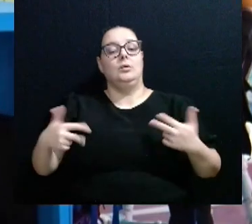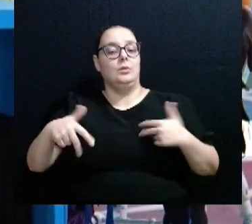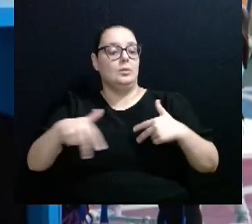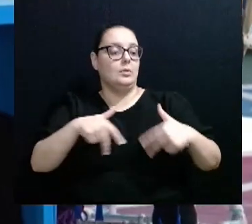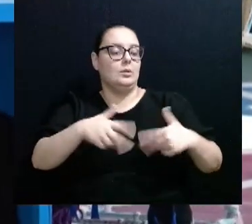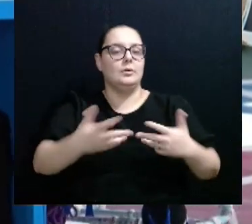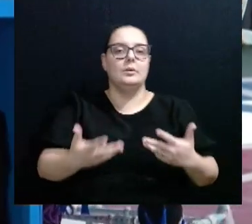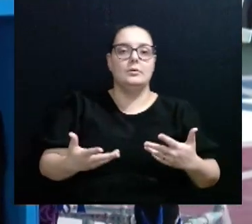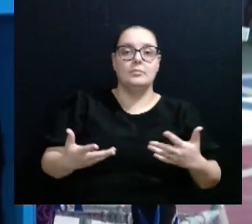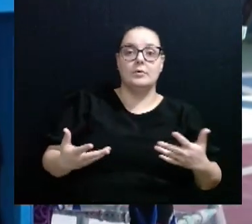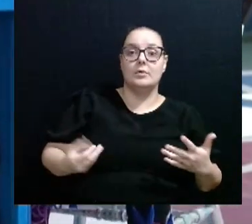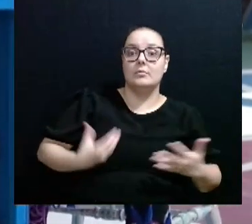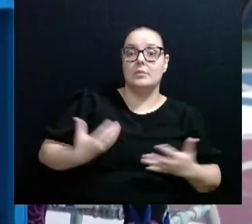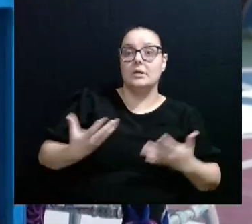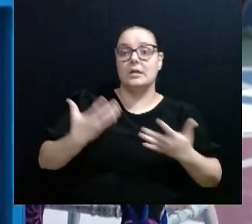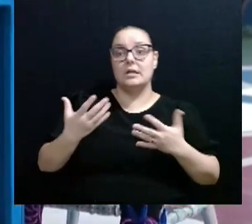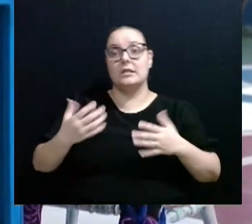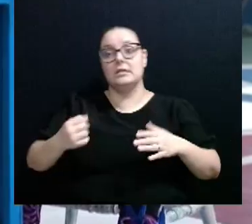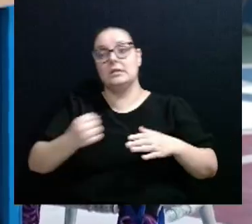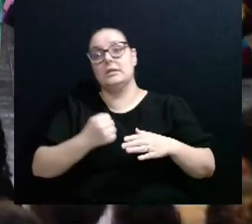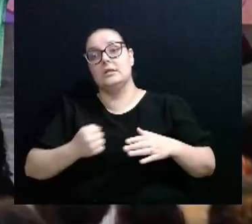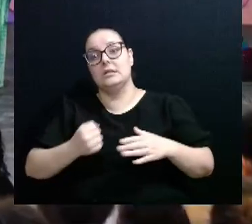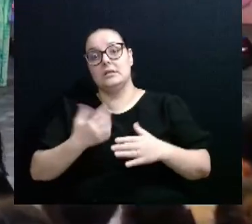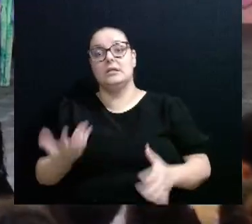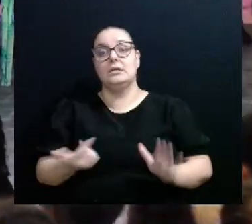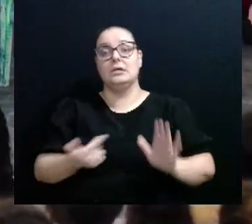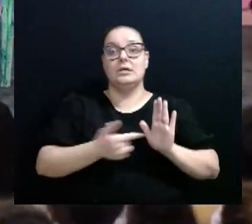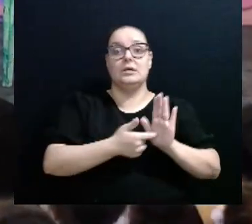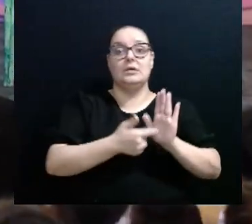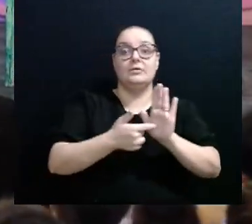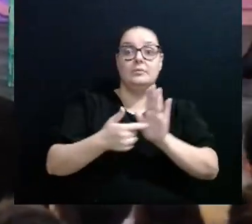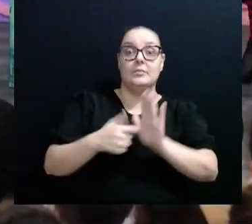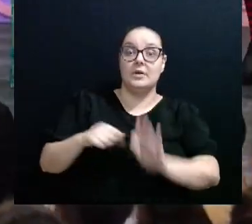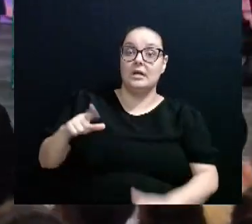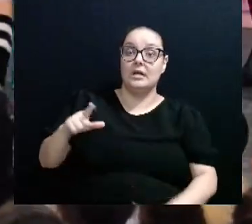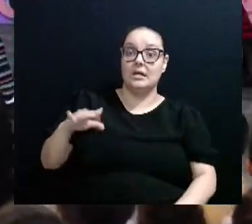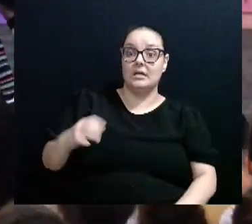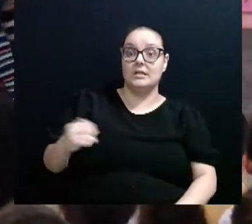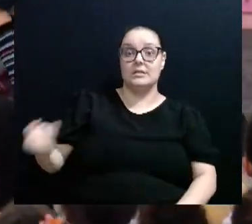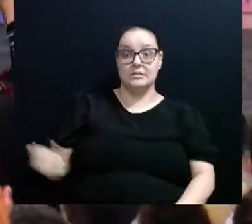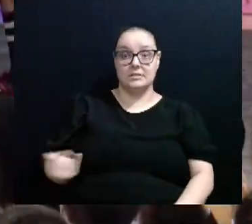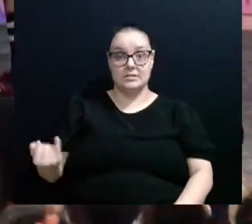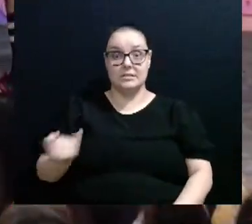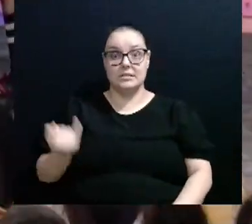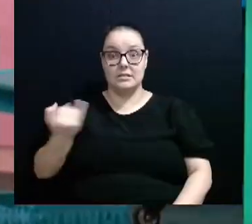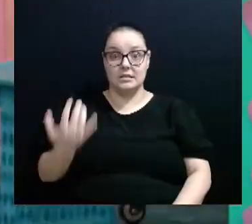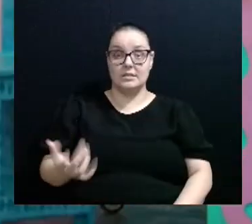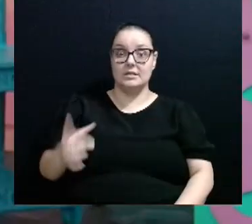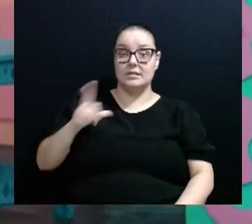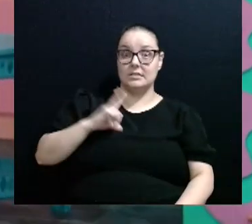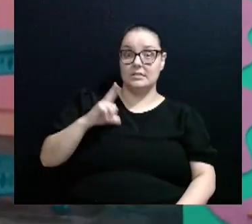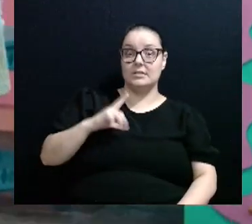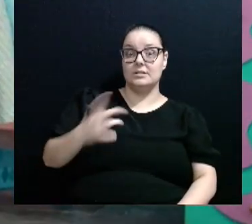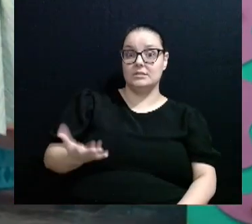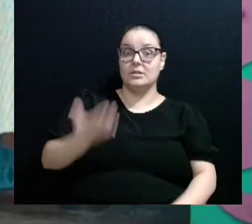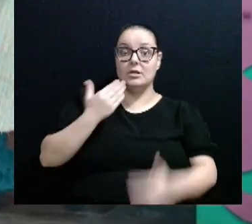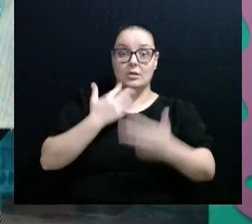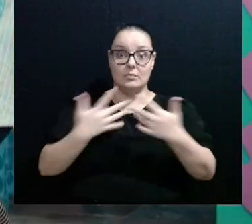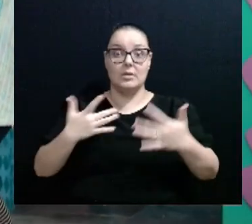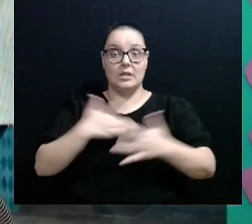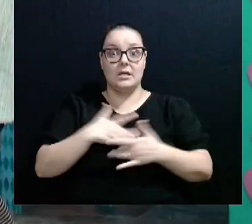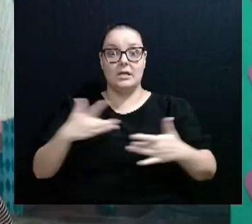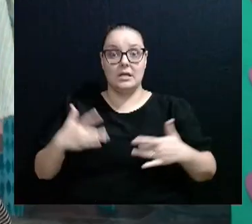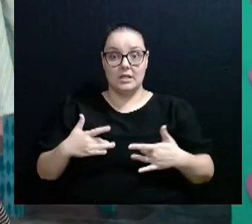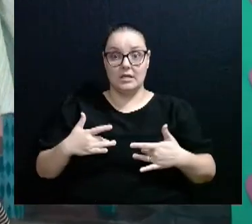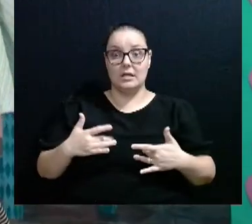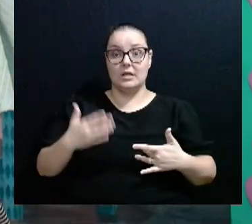nessa cozinha e vão mostrando para Alice a importância de ter uma alimentação saudável, uma alimentação